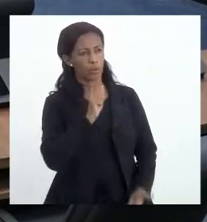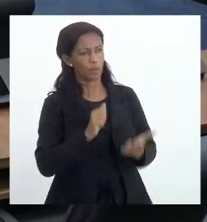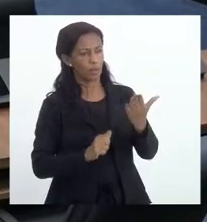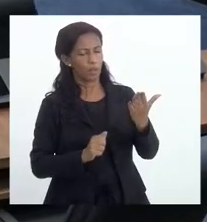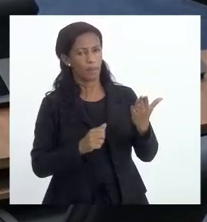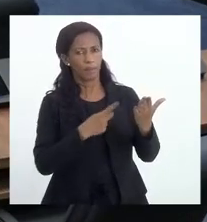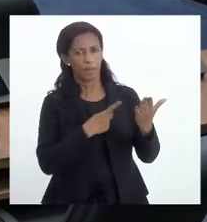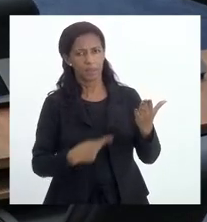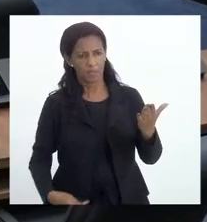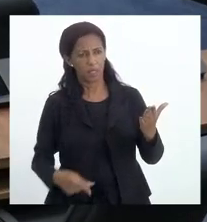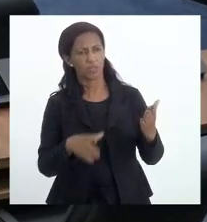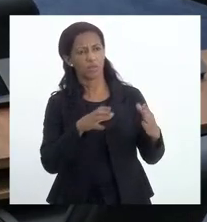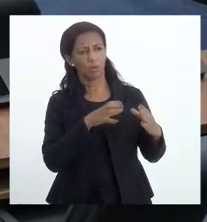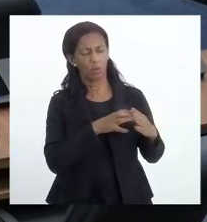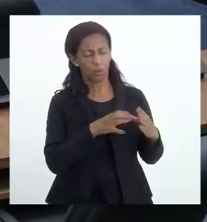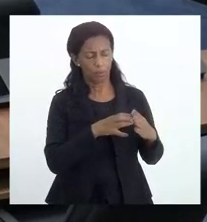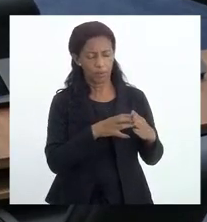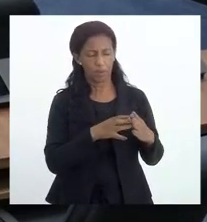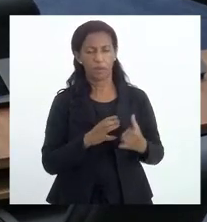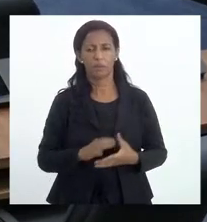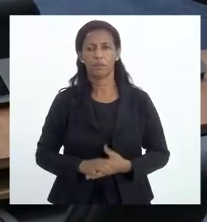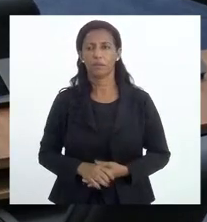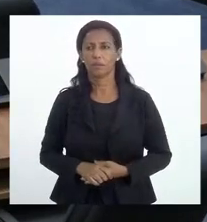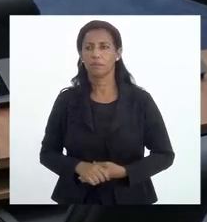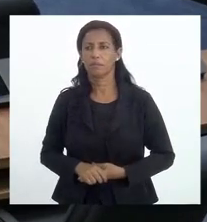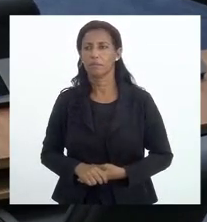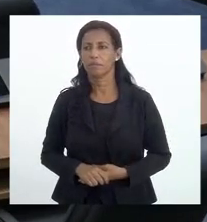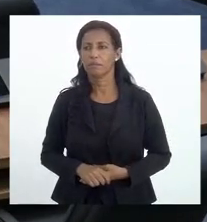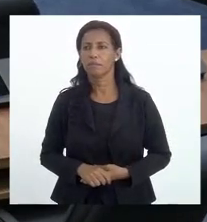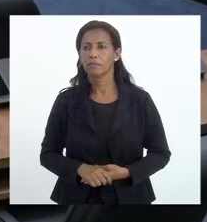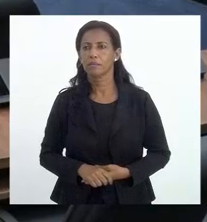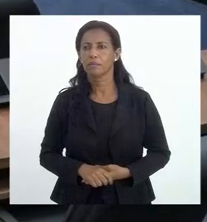da comissão. Sim.